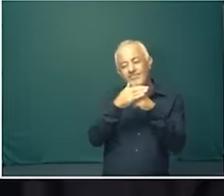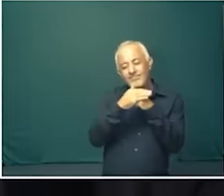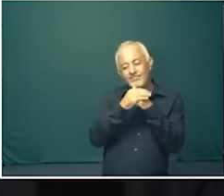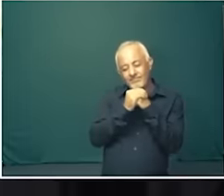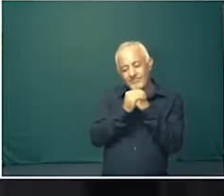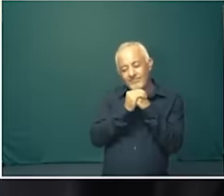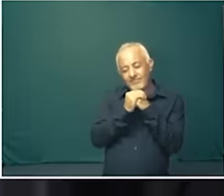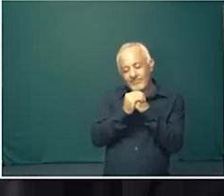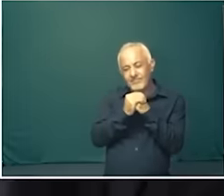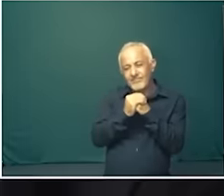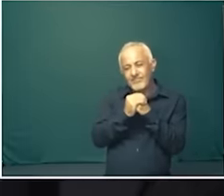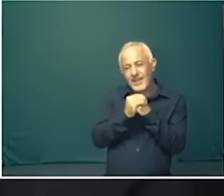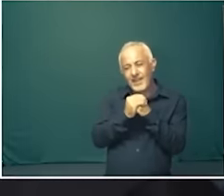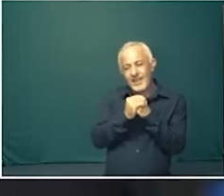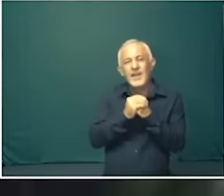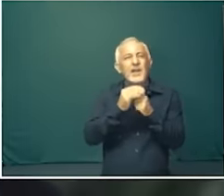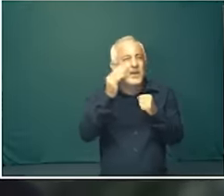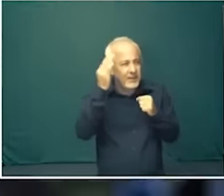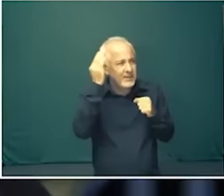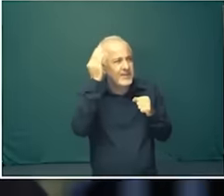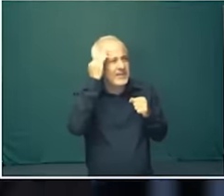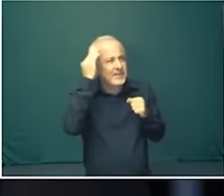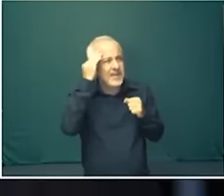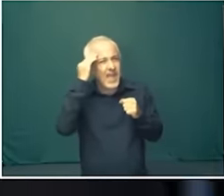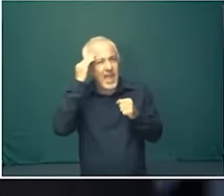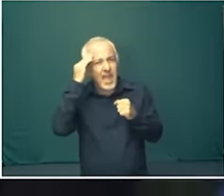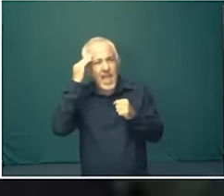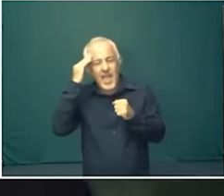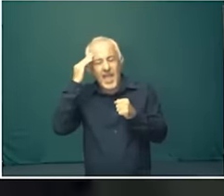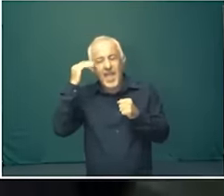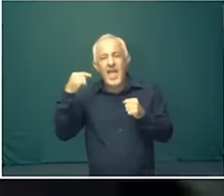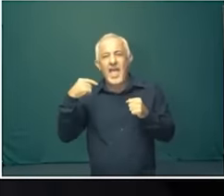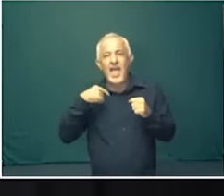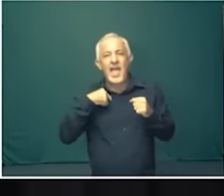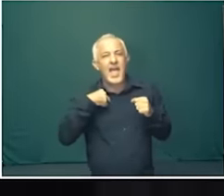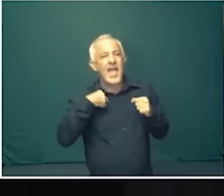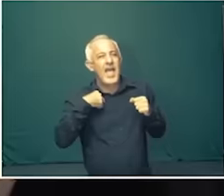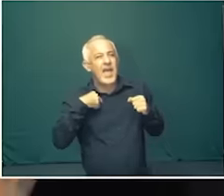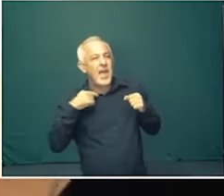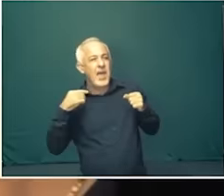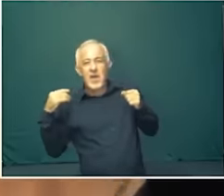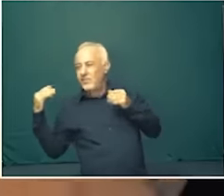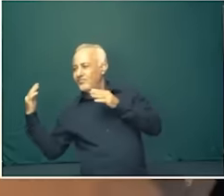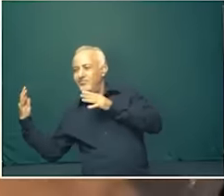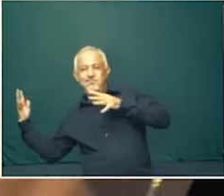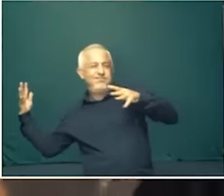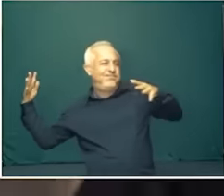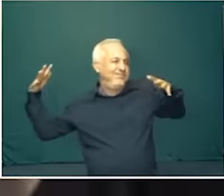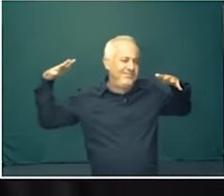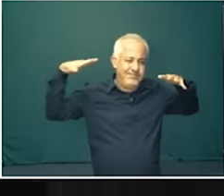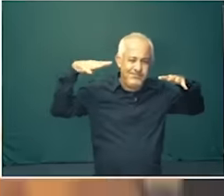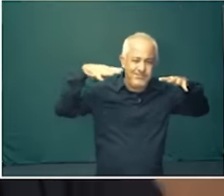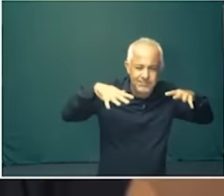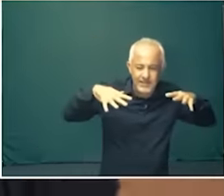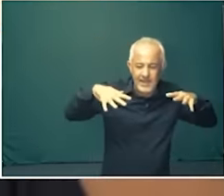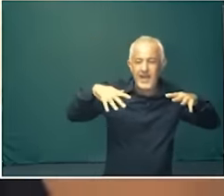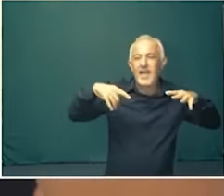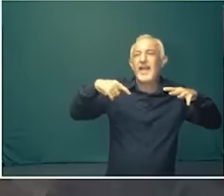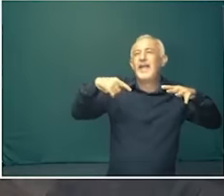mão. Eu só sei que o mundo parou outra vez.